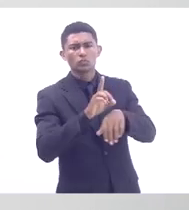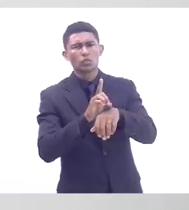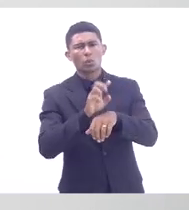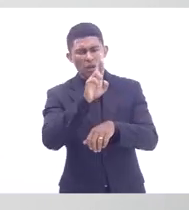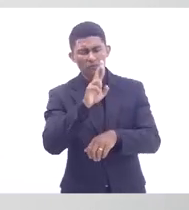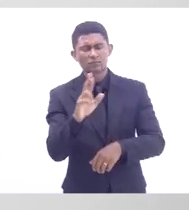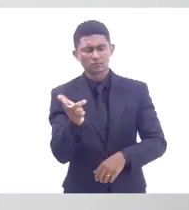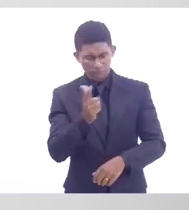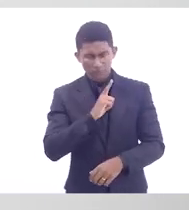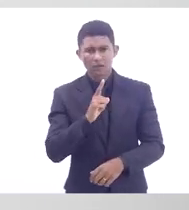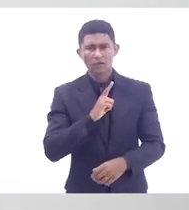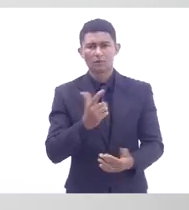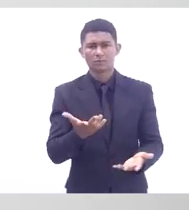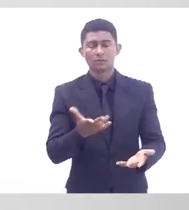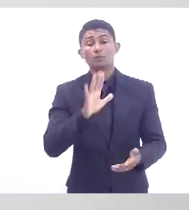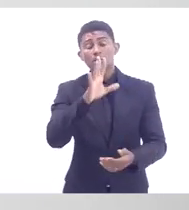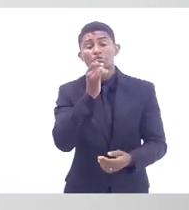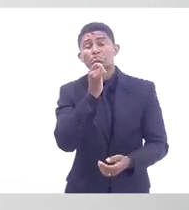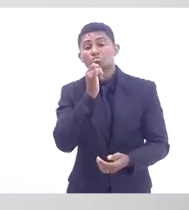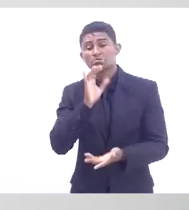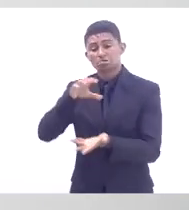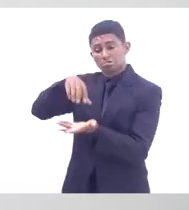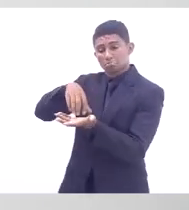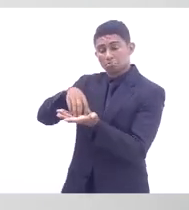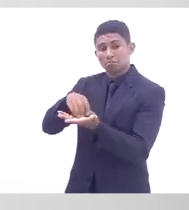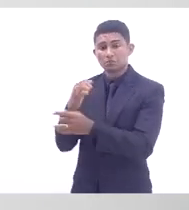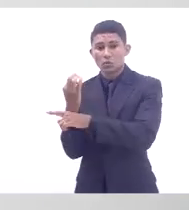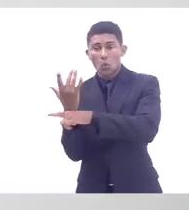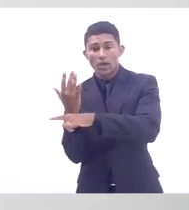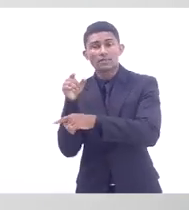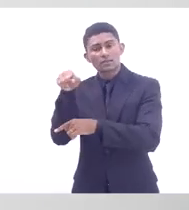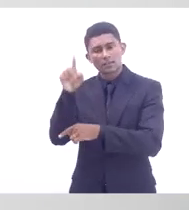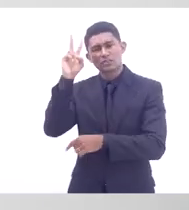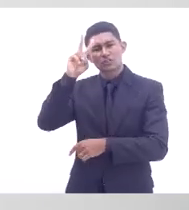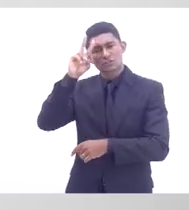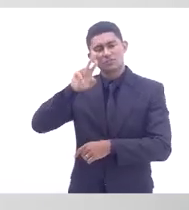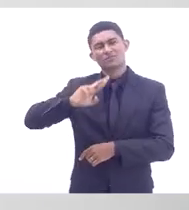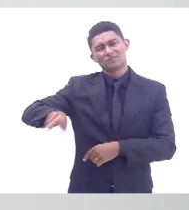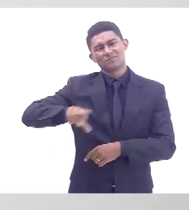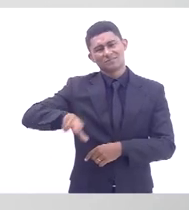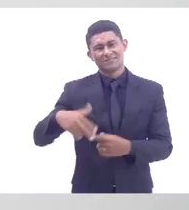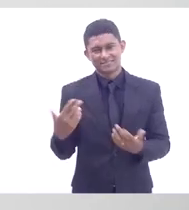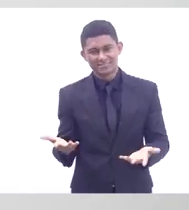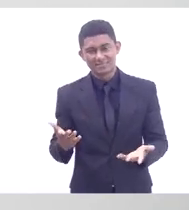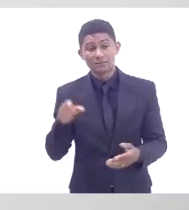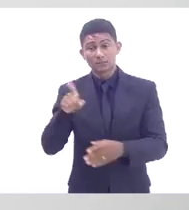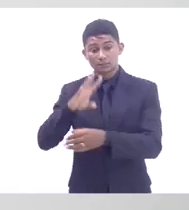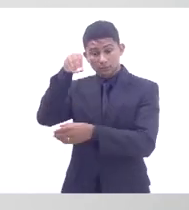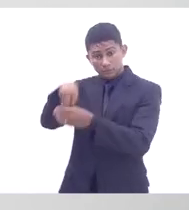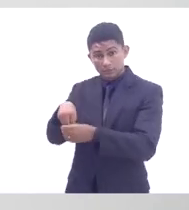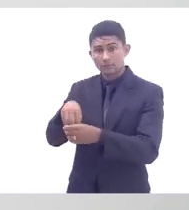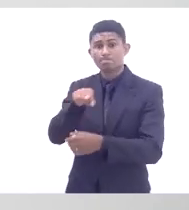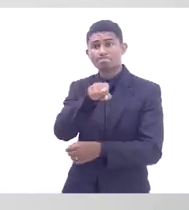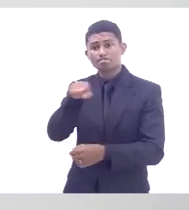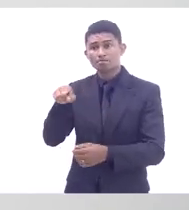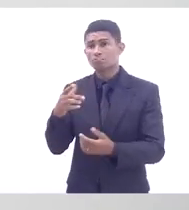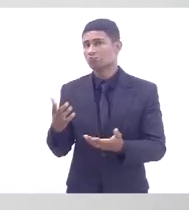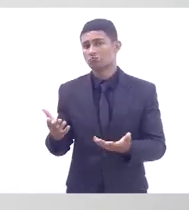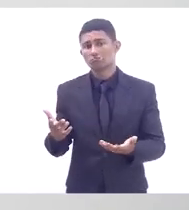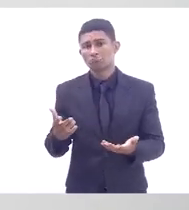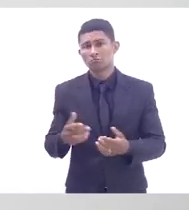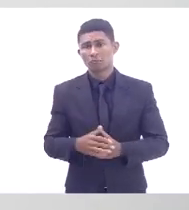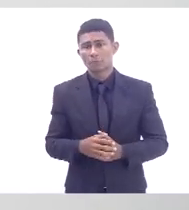exclusivo enquanto na UERJ tem uma história institucional diferenciado que faz com que muitos dos seus quadros é